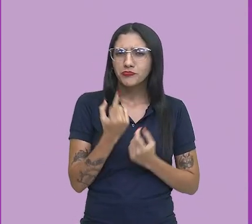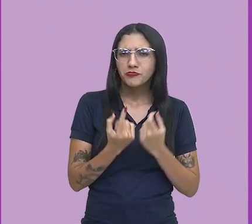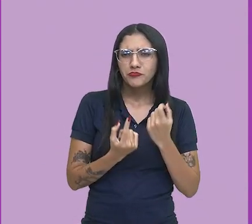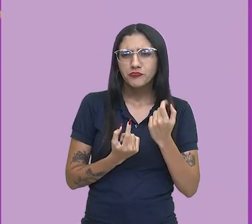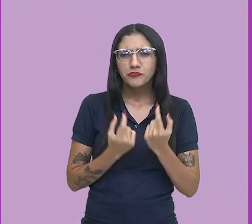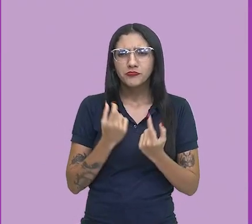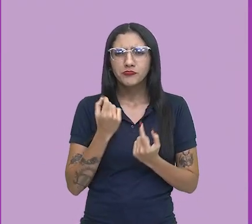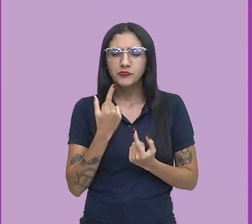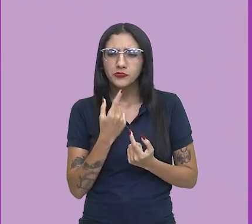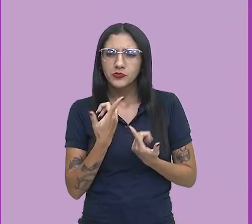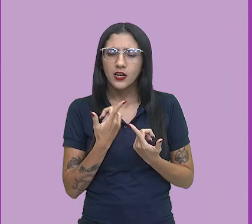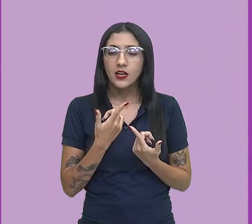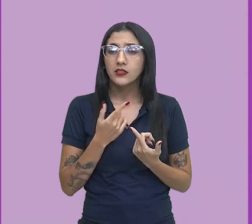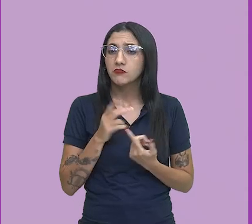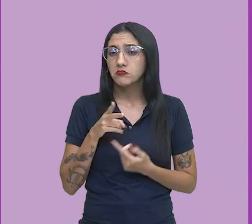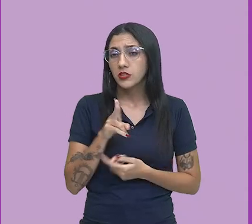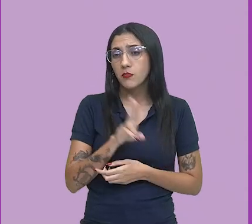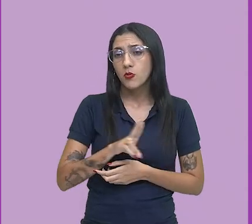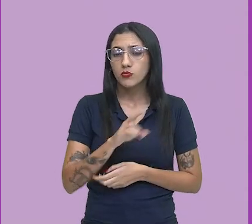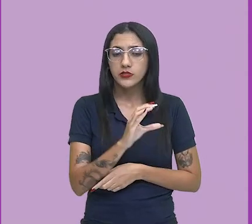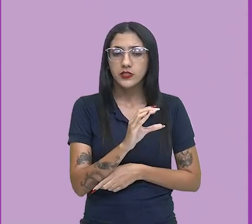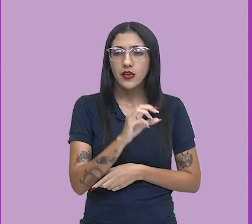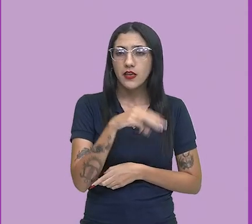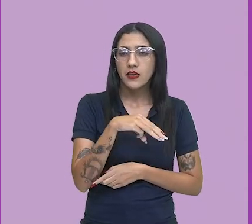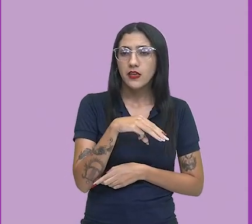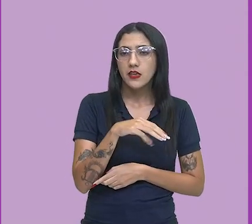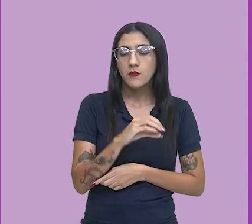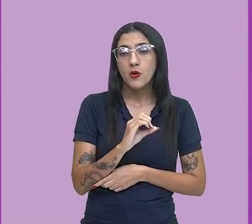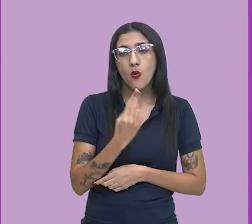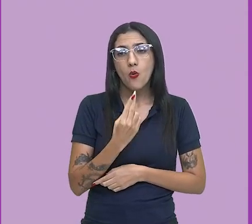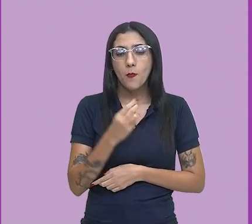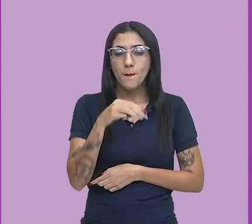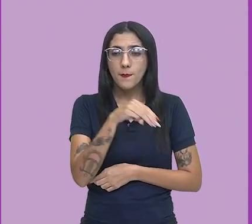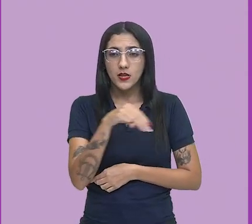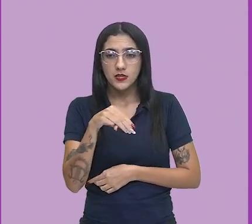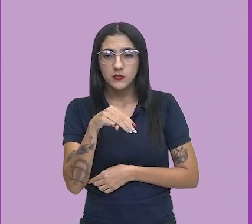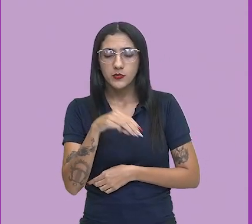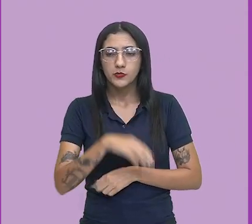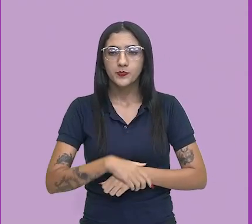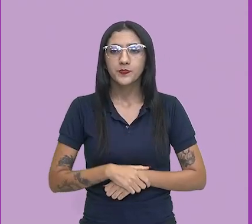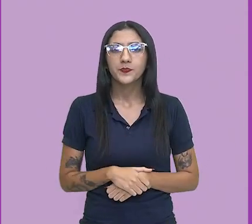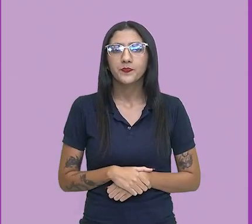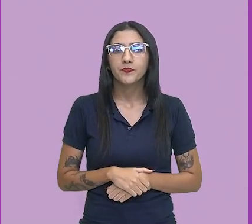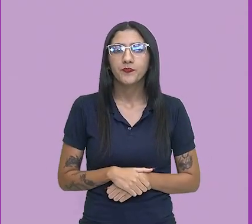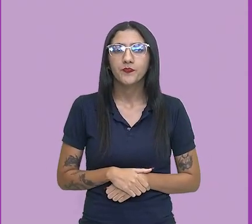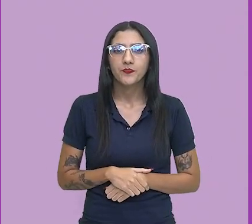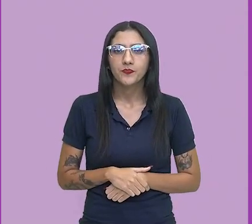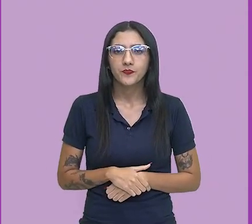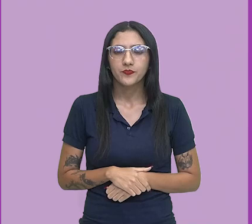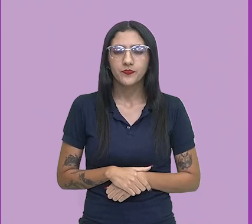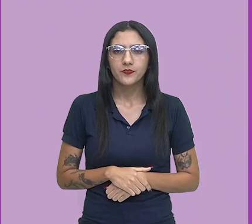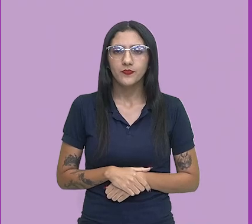usa o centímetro ou o próprio milímetro, né? Inclusive, essa